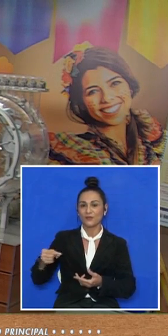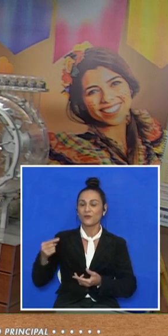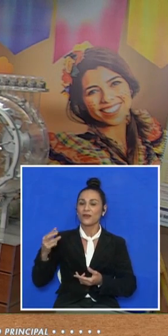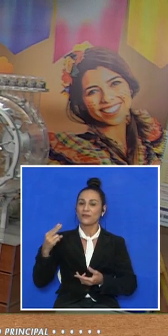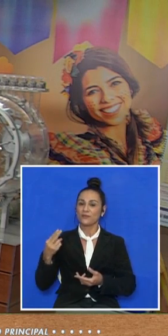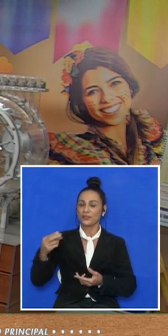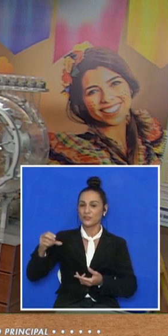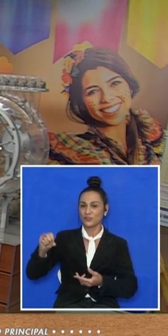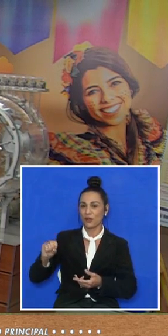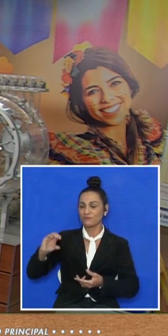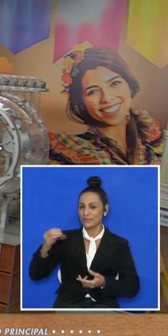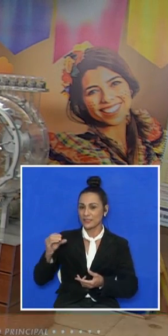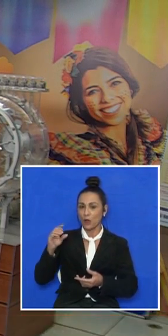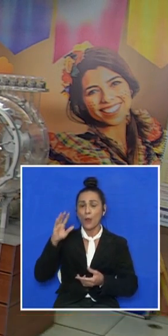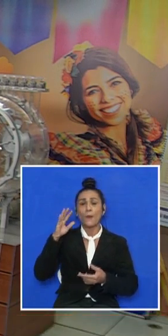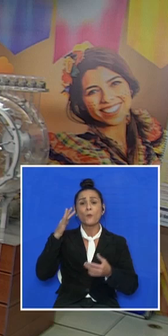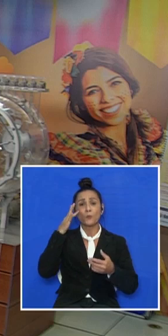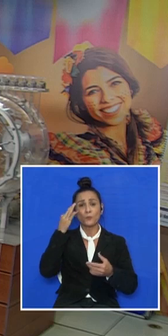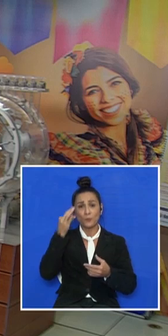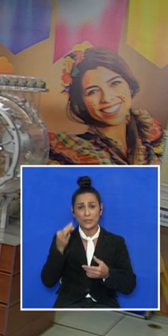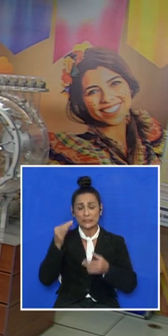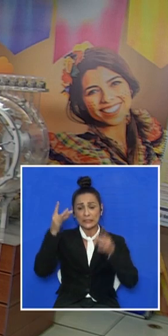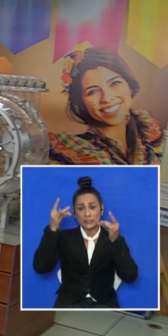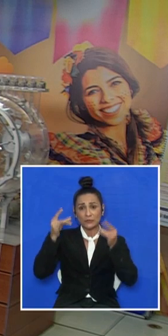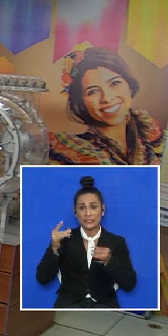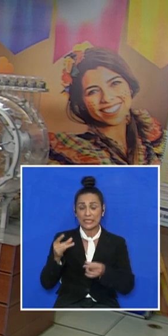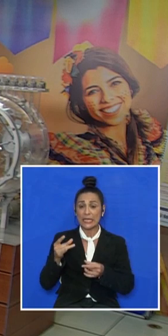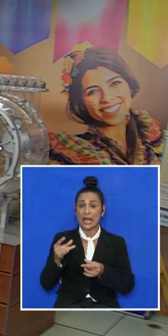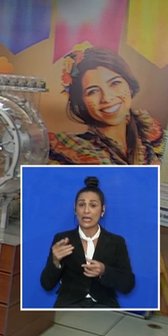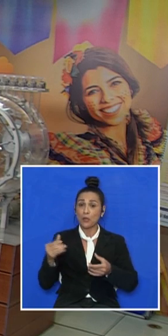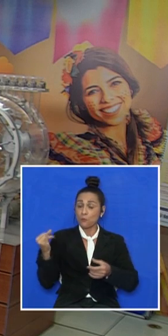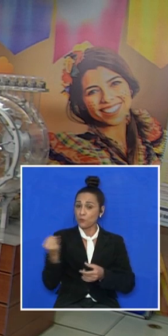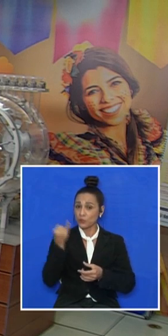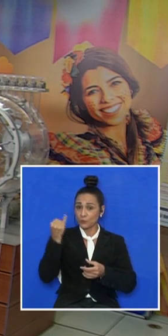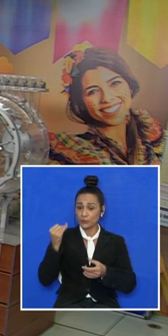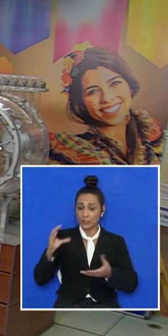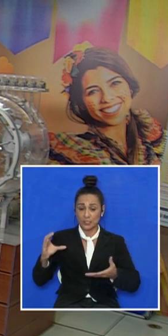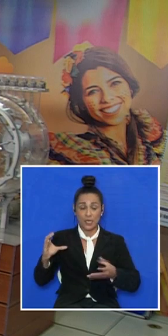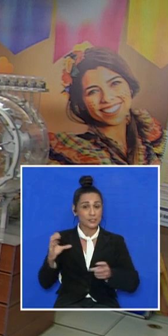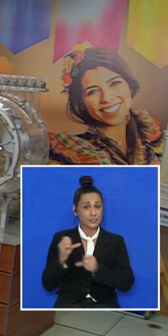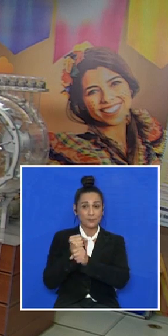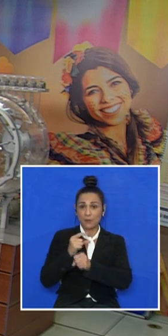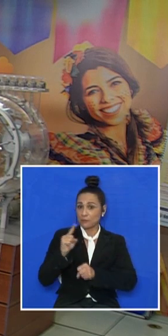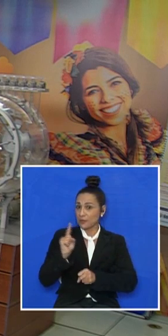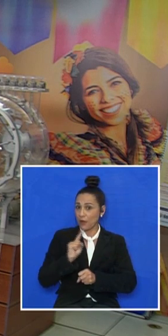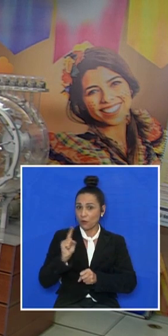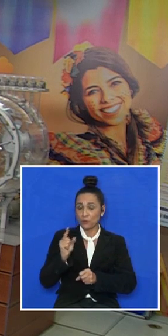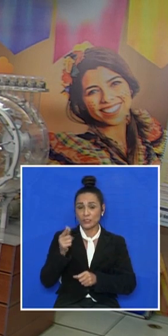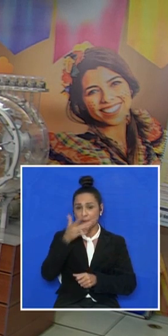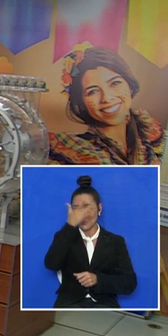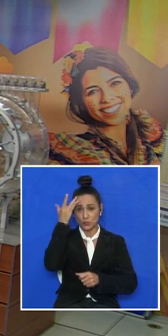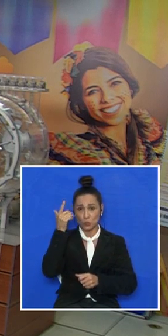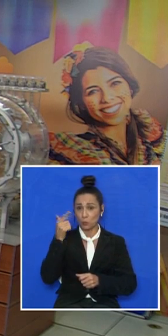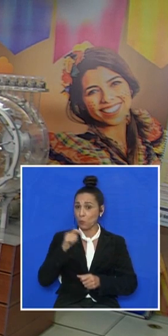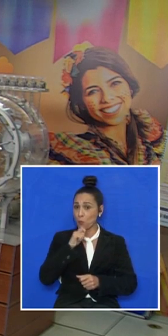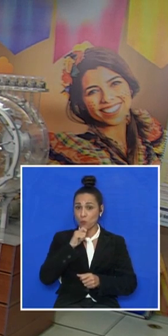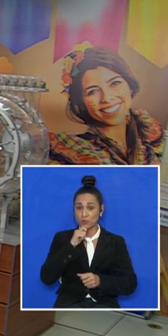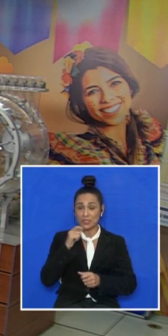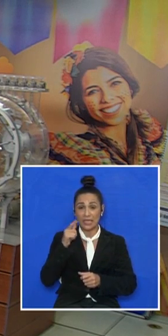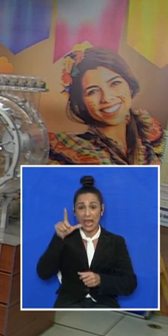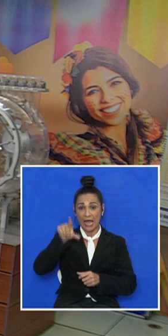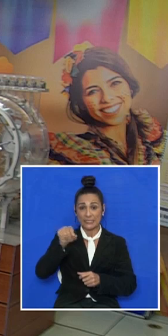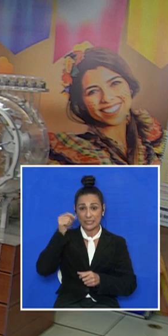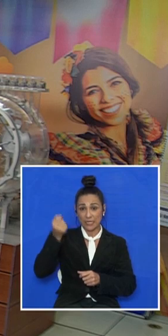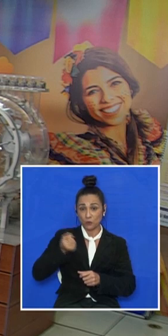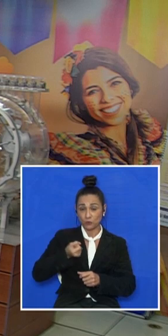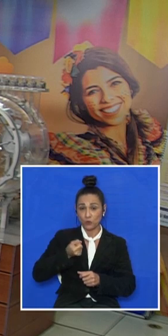R$204.813.741,29. E um detalhe muito importante é que esse prêmio não acumula. É isso mesmo, se ninguém acertar as 5 dezenas sorteadas aqui